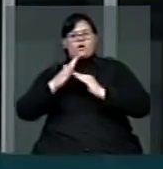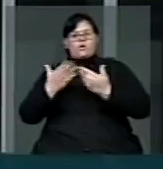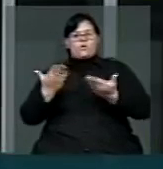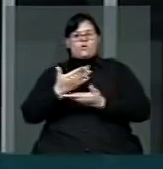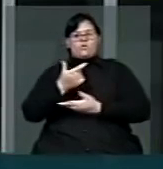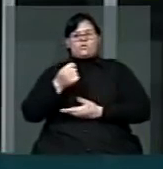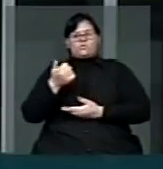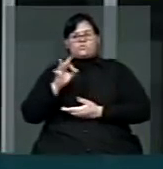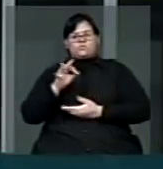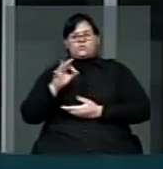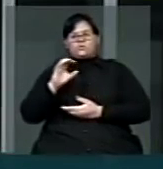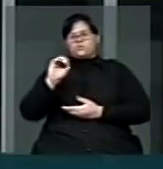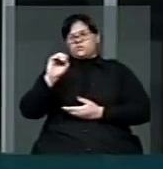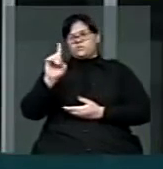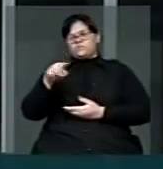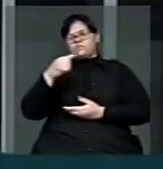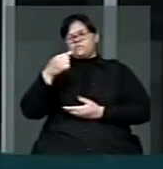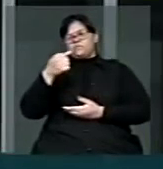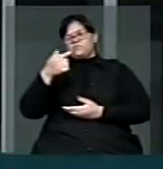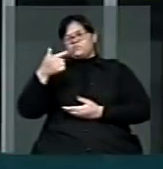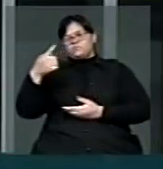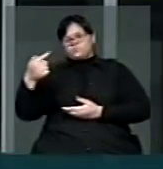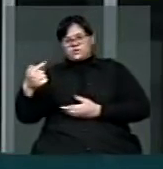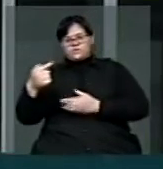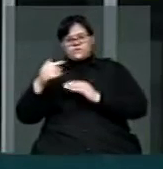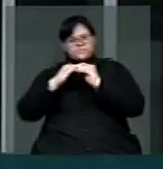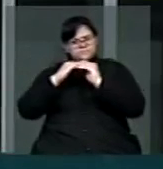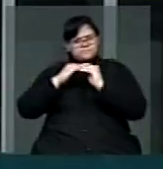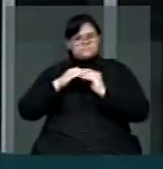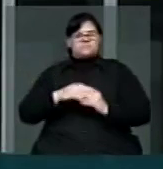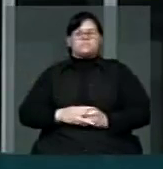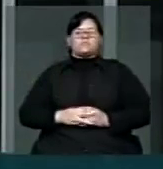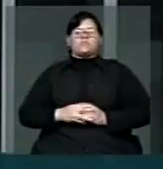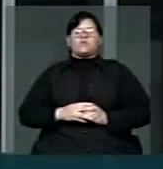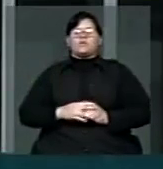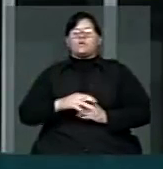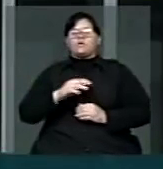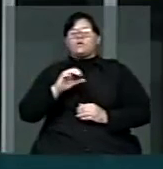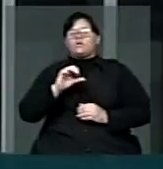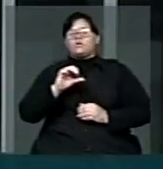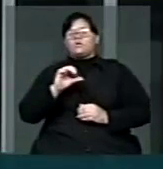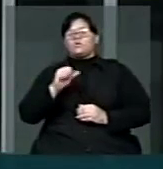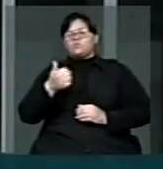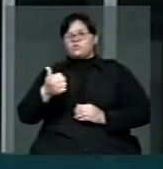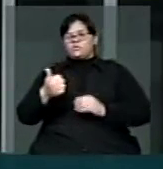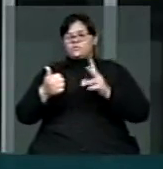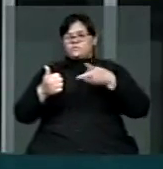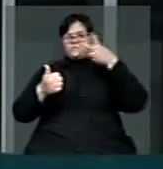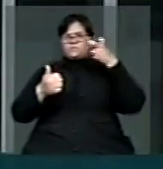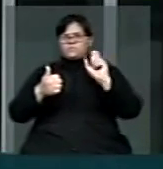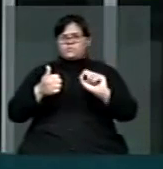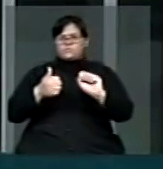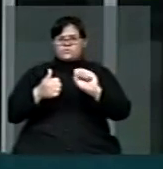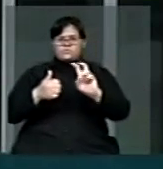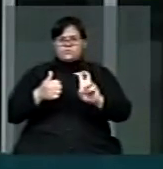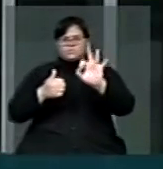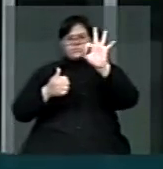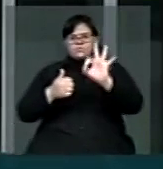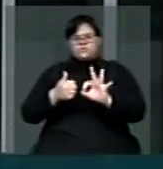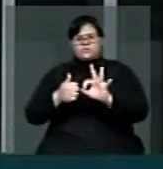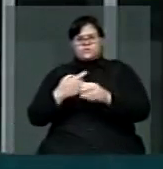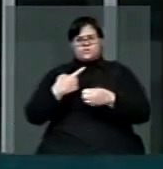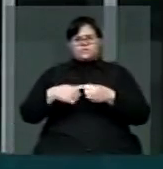a 0,727. Em 91, vimos que 85% das cidades brasileiras